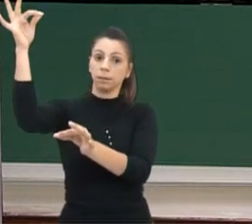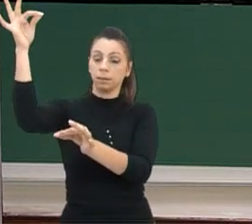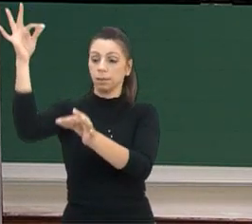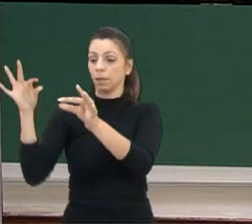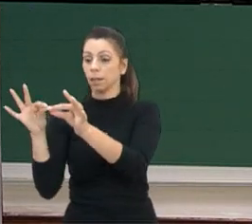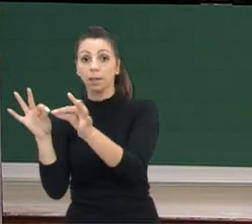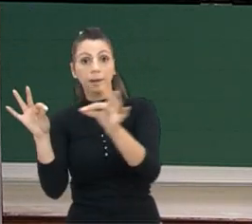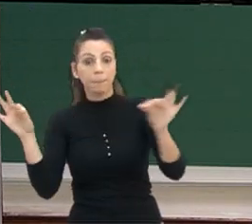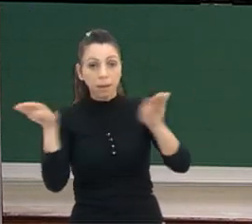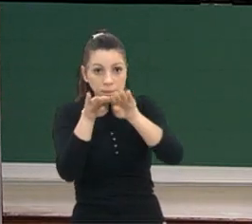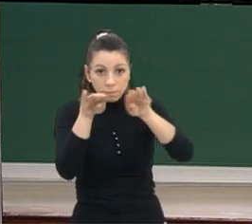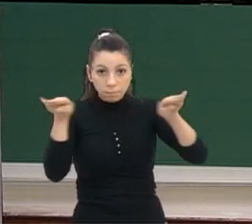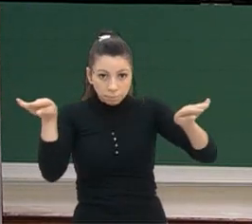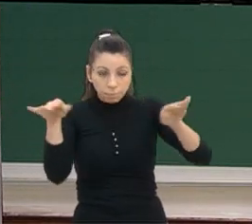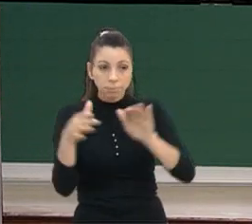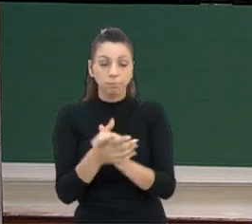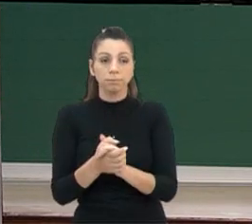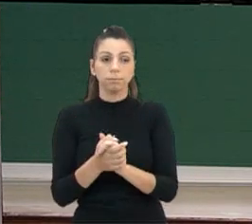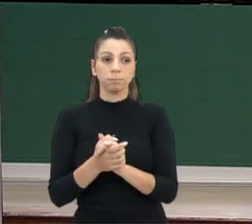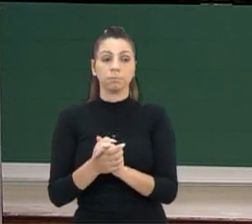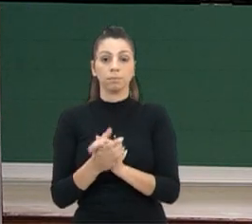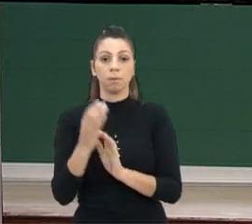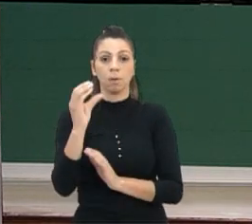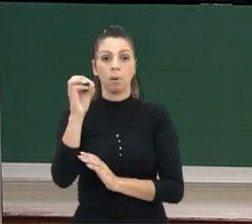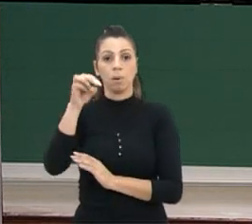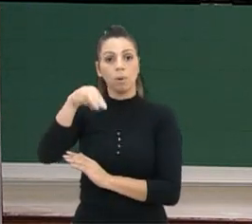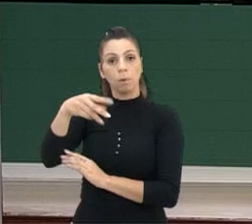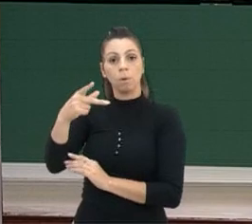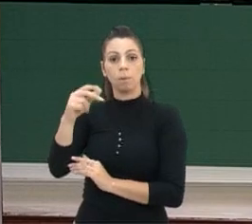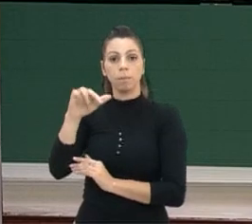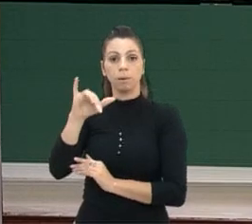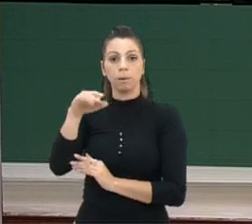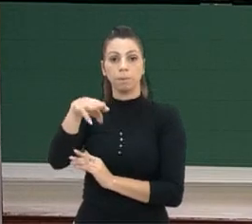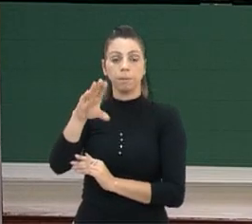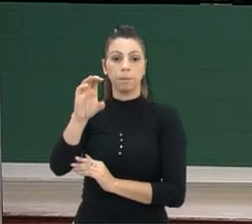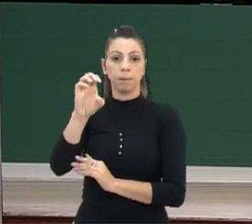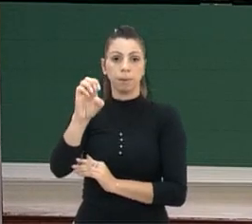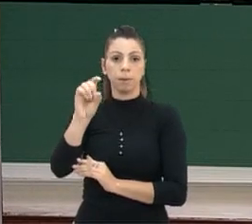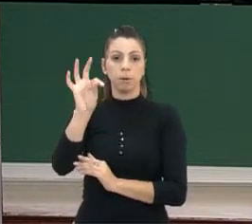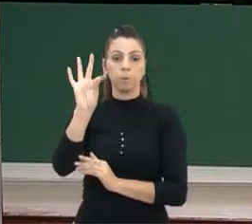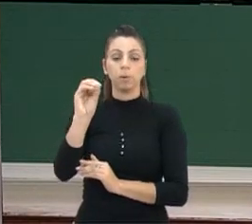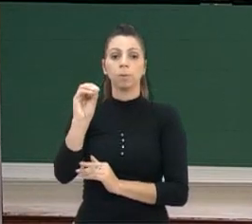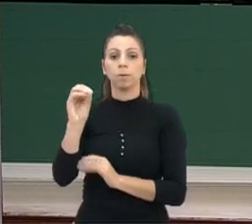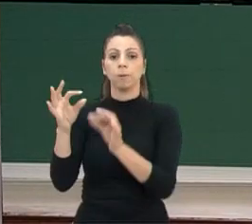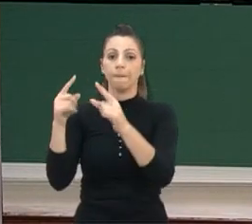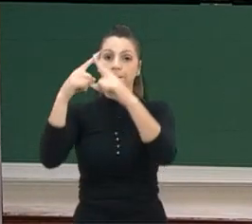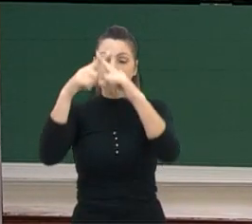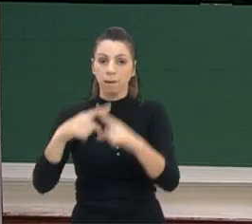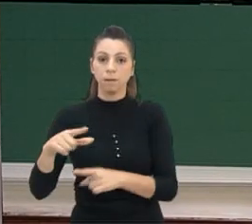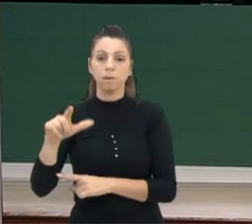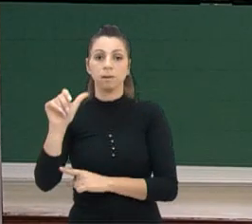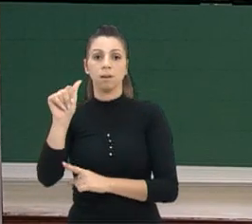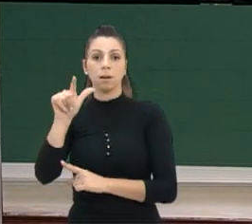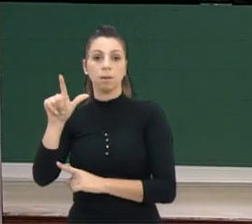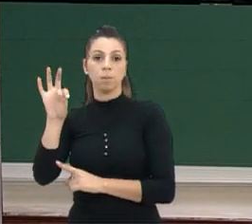na horizontal, ok? Comprimento vezes largura, a área do retângulo, certo?